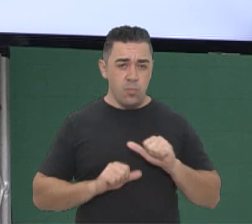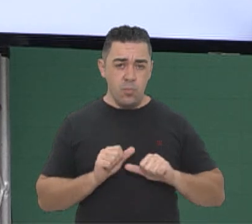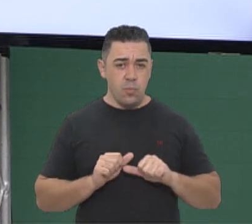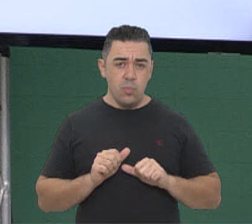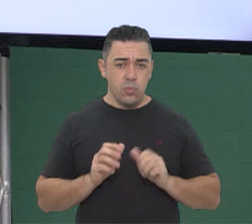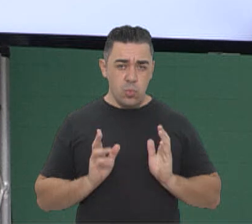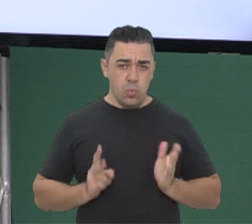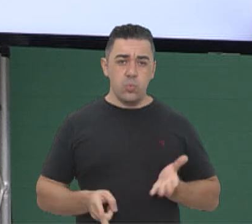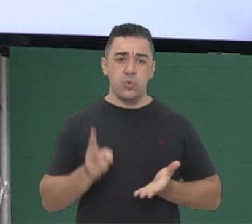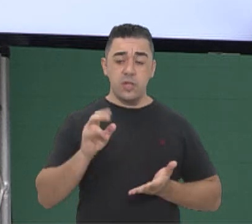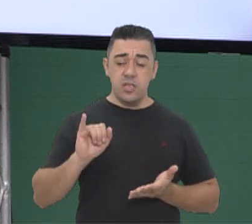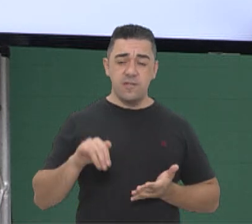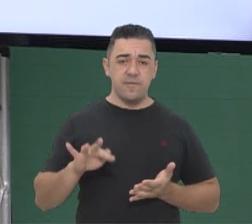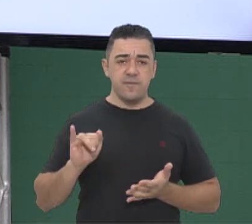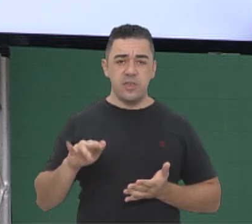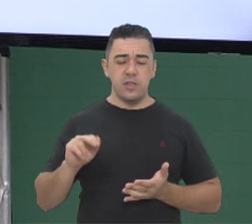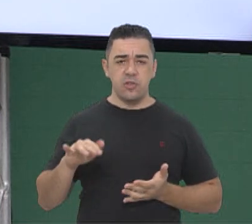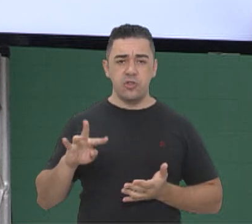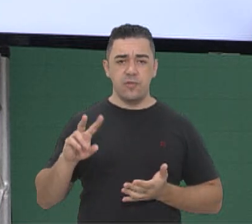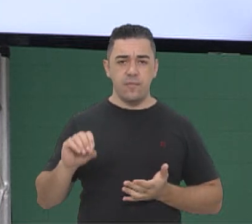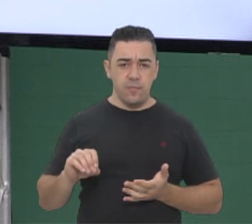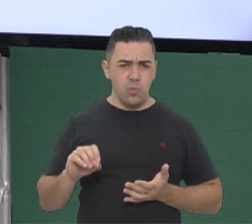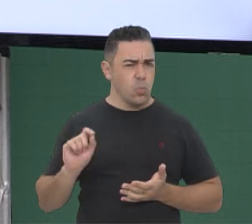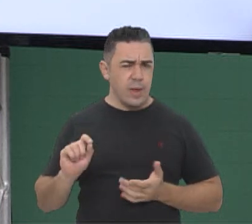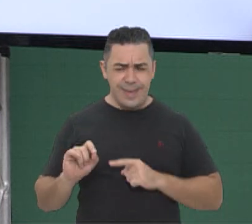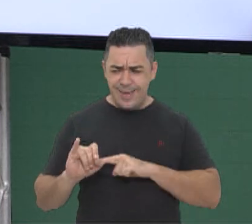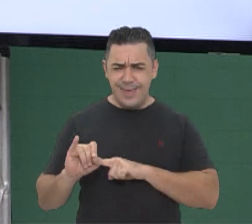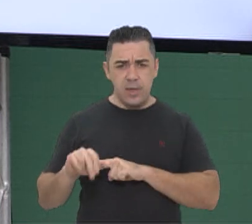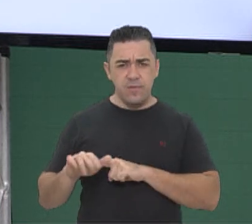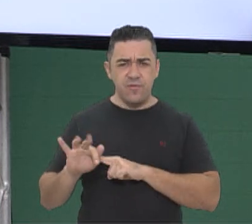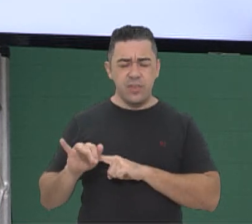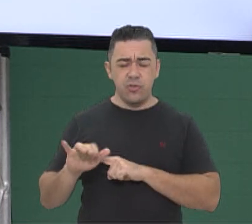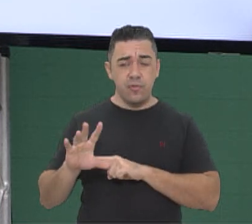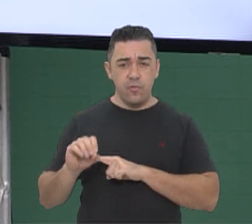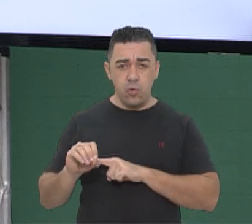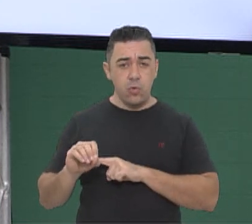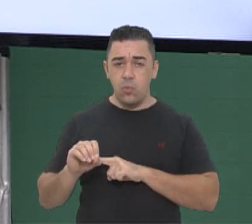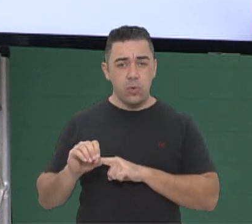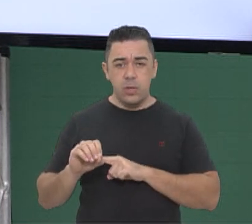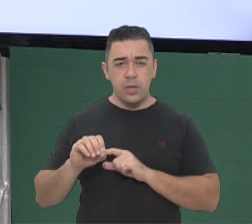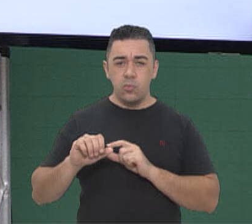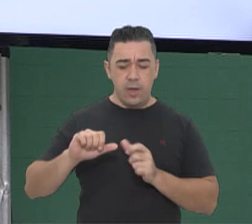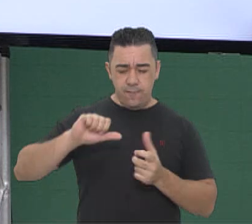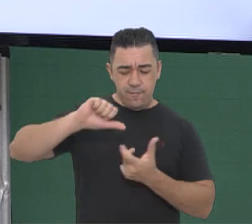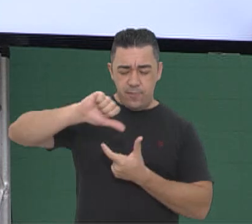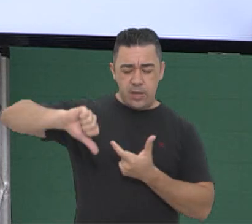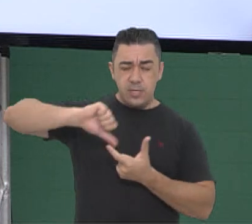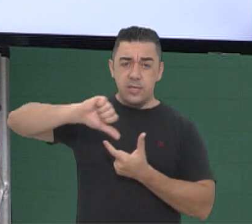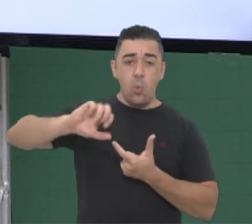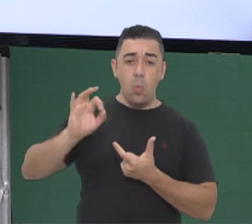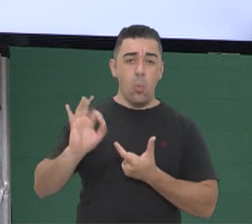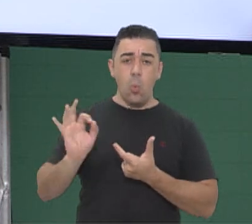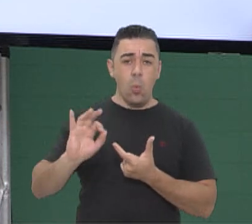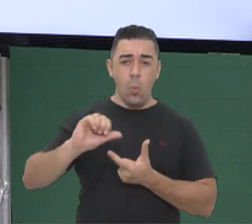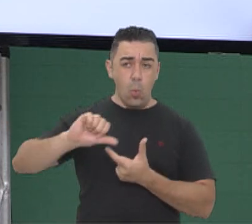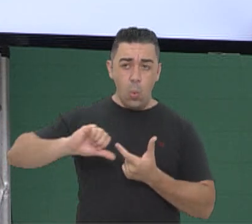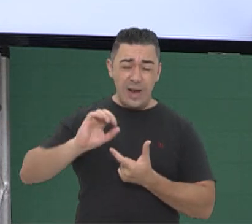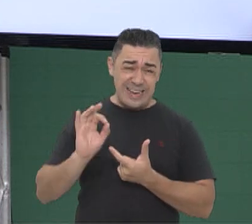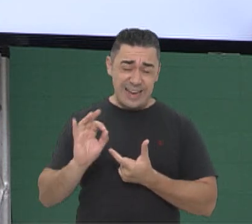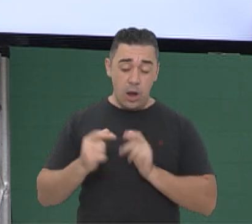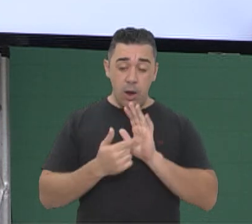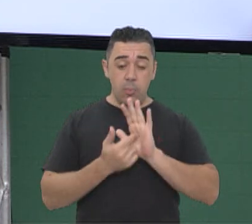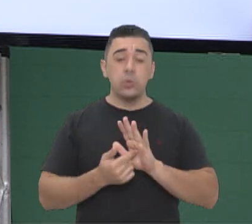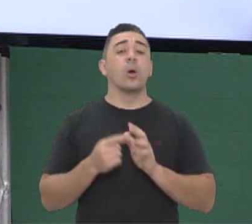Infinitivo. Professor, relembra aí, o que é infinitivo? Os verbos que ainda não foram flexionados, não foram mostrados em